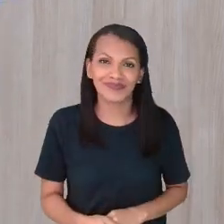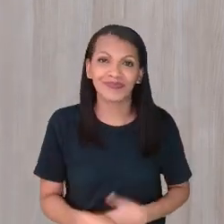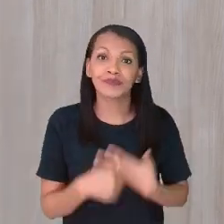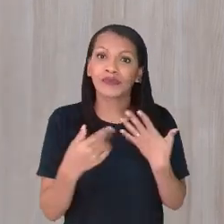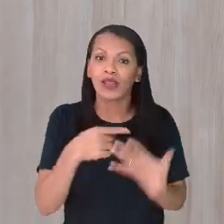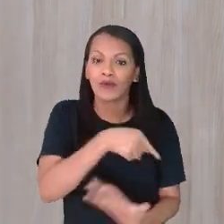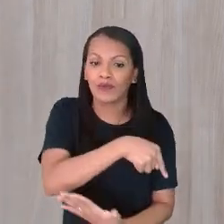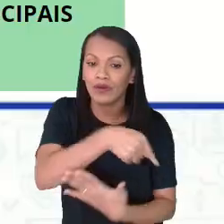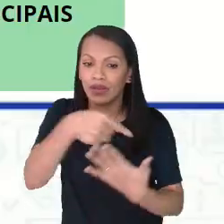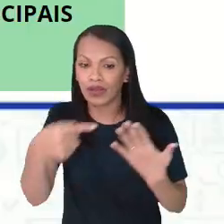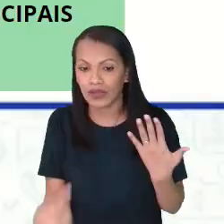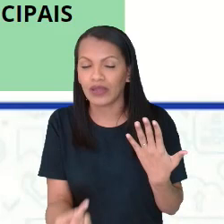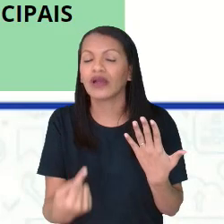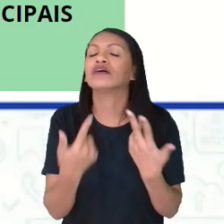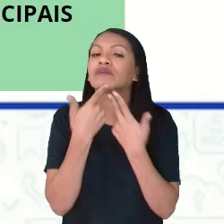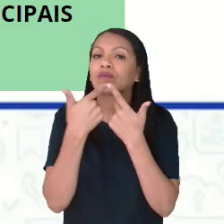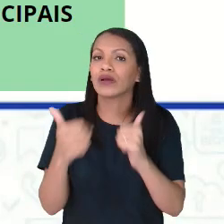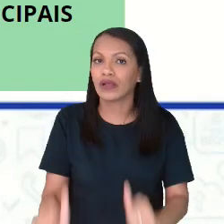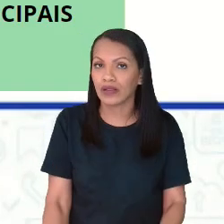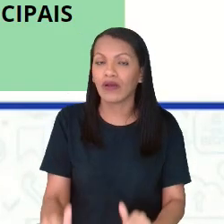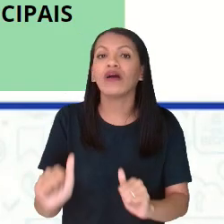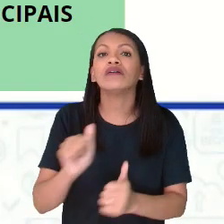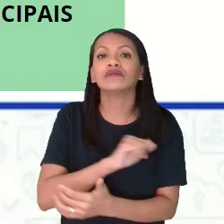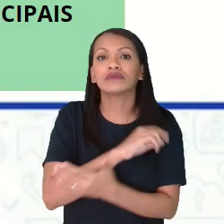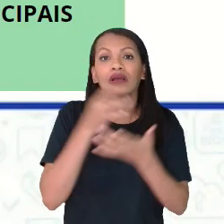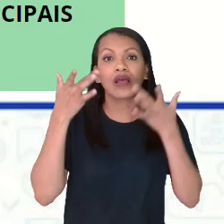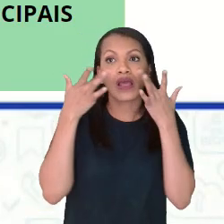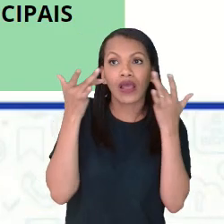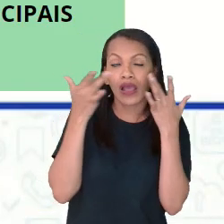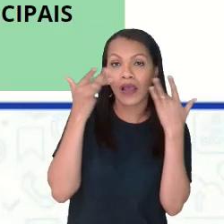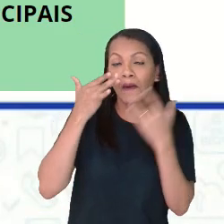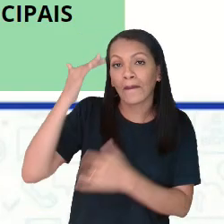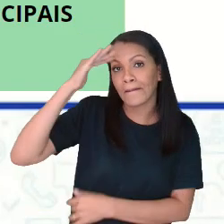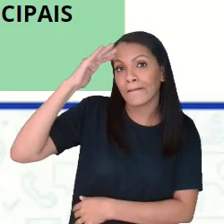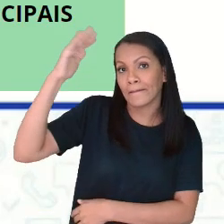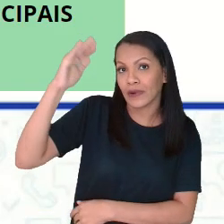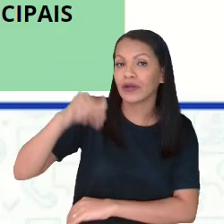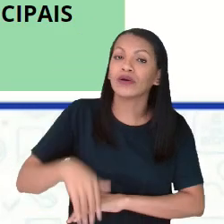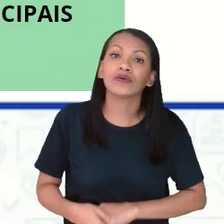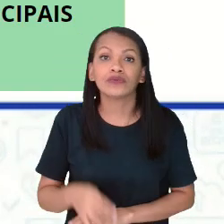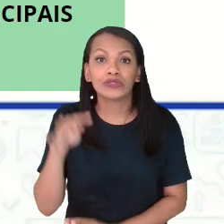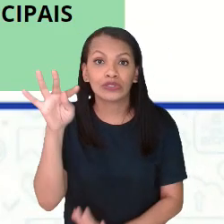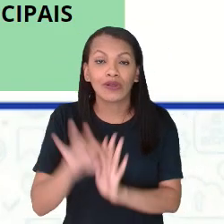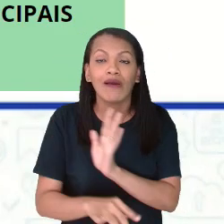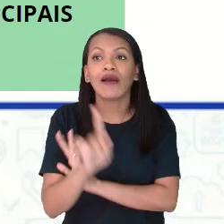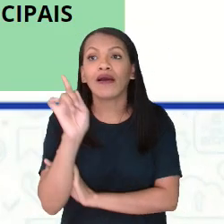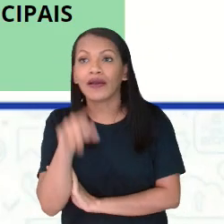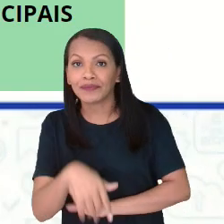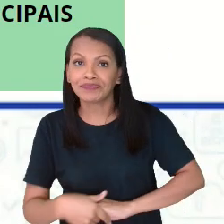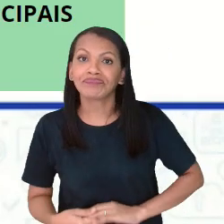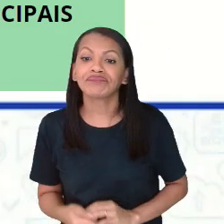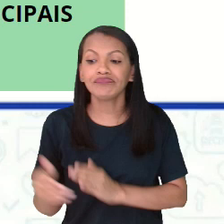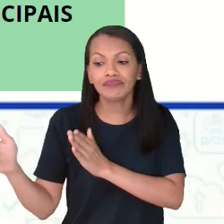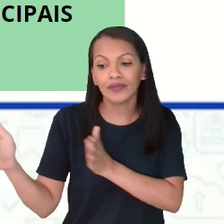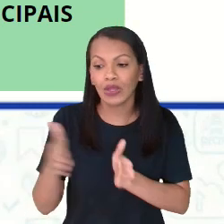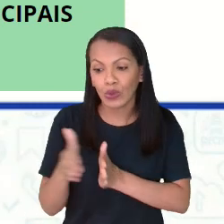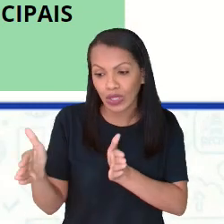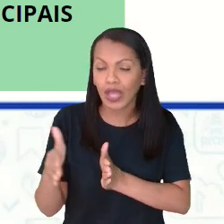Bom, os elementos da linguagem teatral. Os principais elementos que constituem os textos teatrais são o